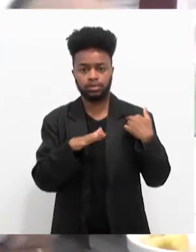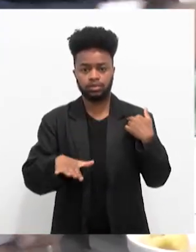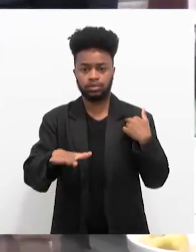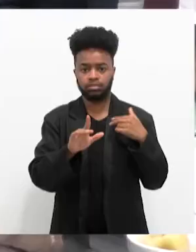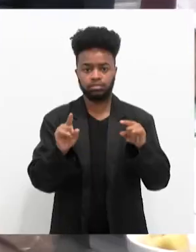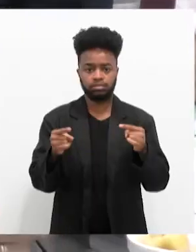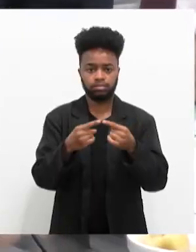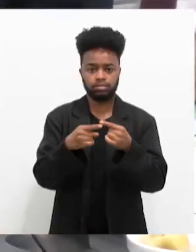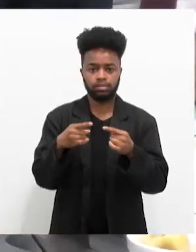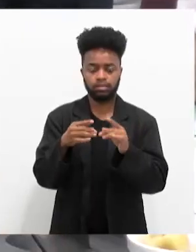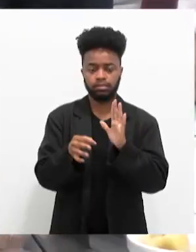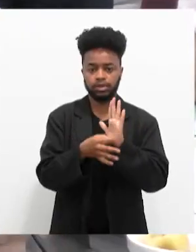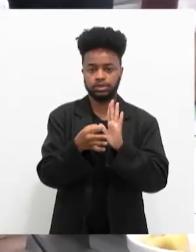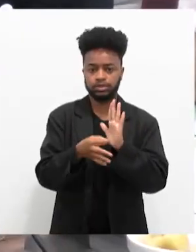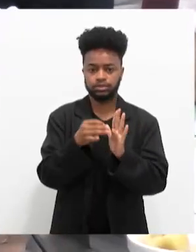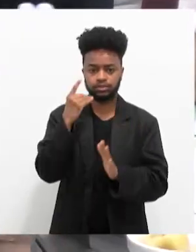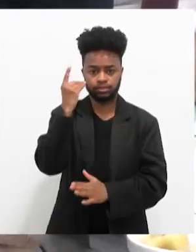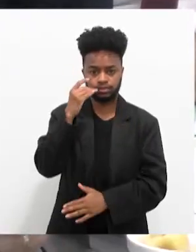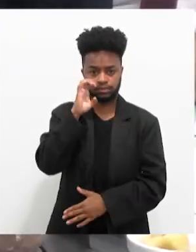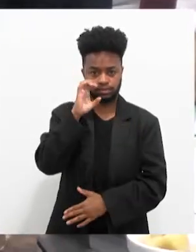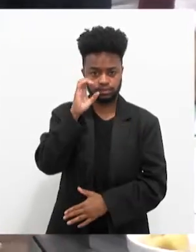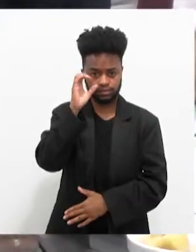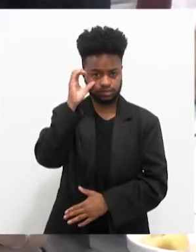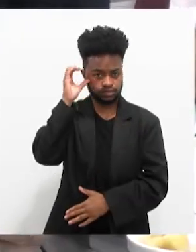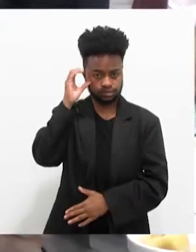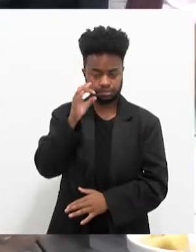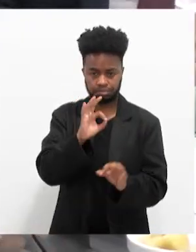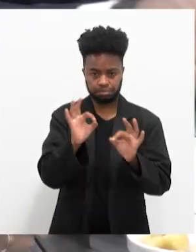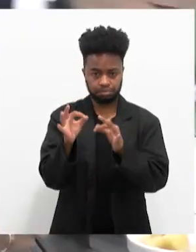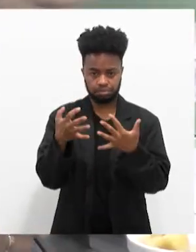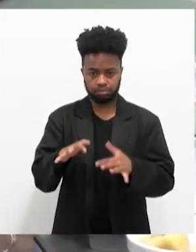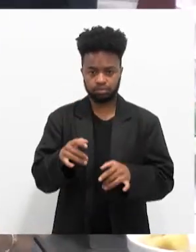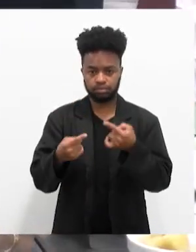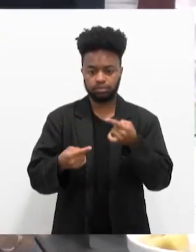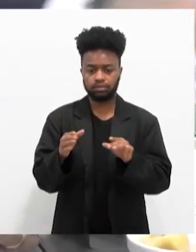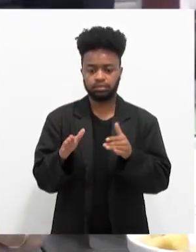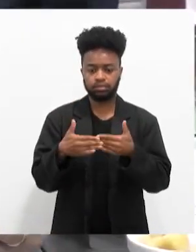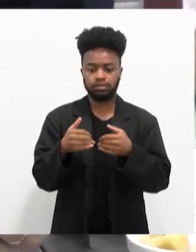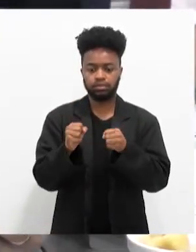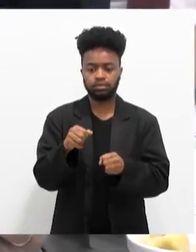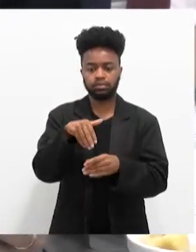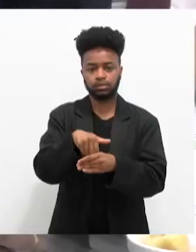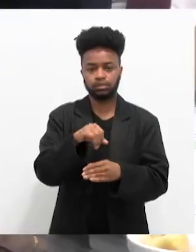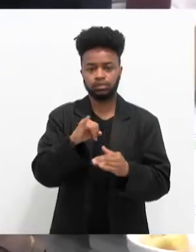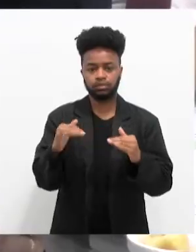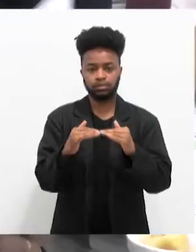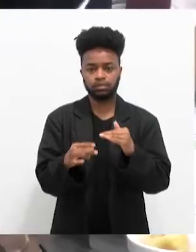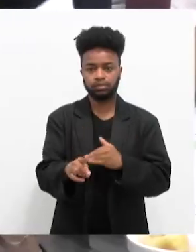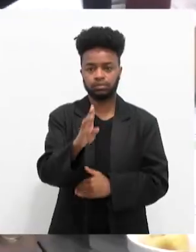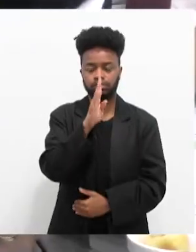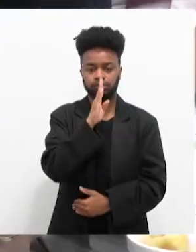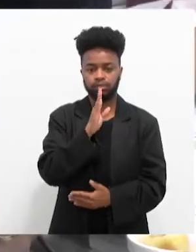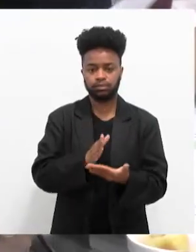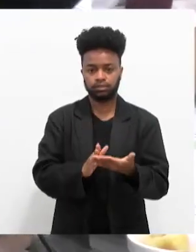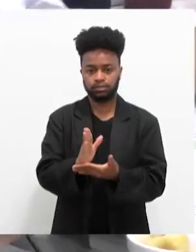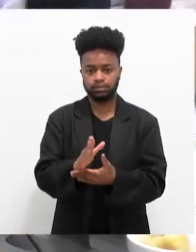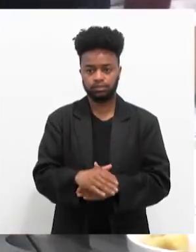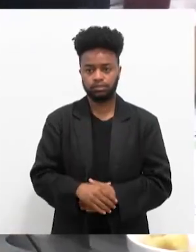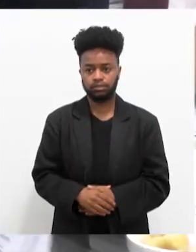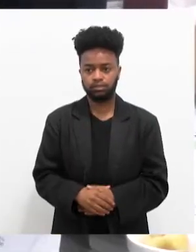parecer da deputada Célia. Bem, não havendo mais quem queira discutir, encerrada a discussão, em votação, os senhores que aprovam permaneçam como estão,